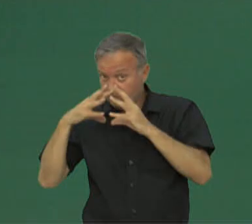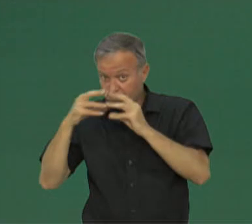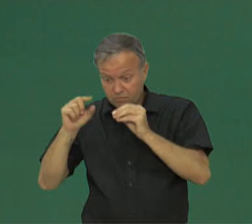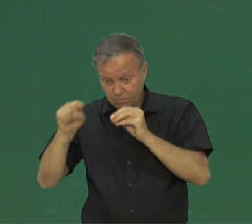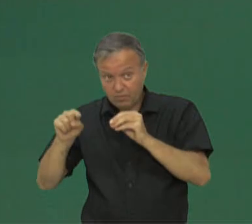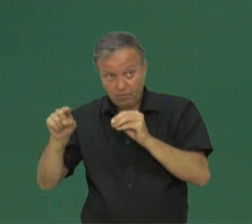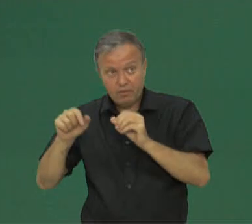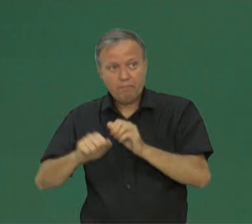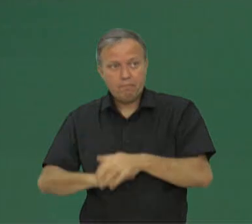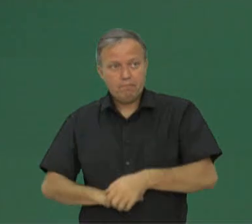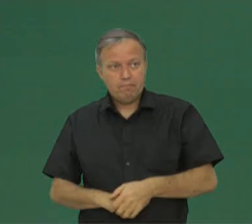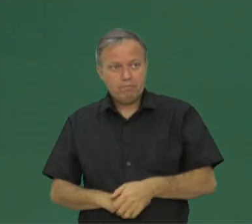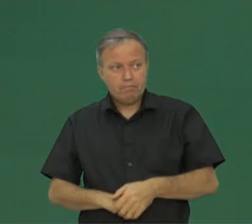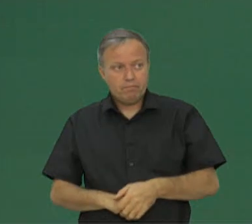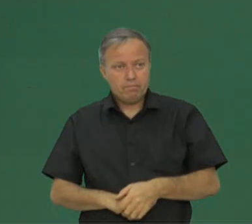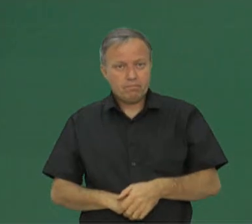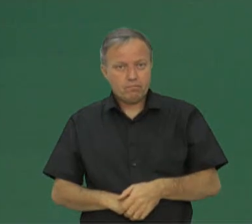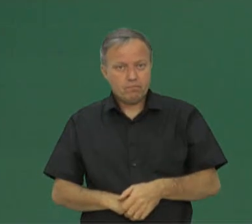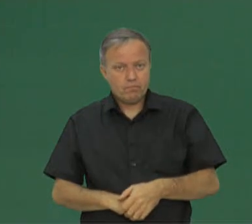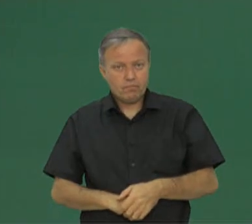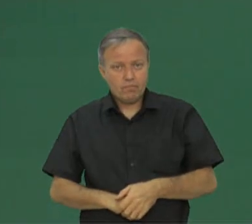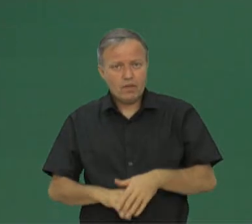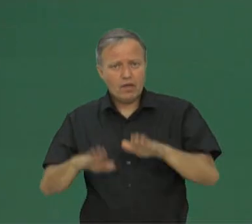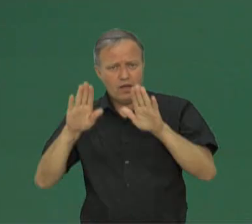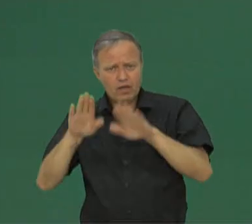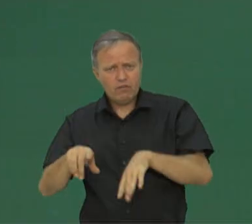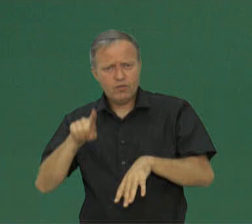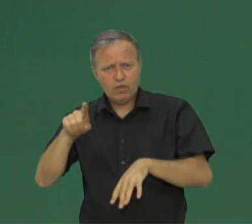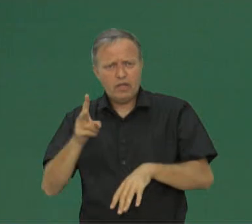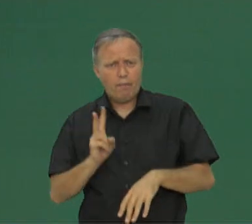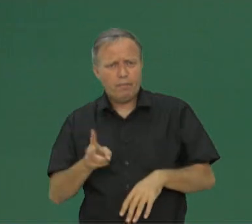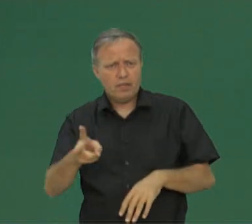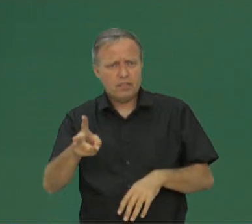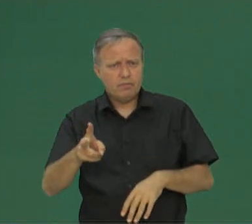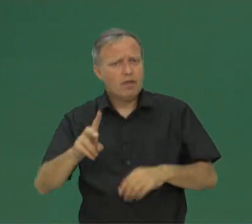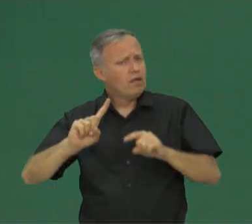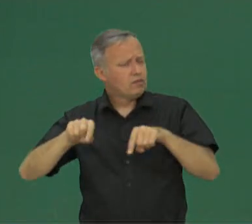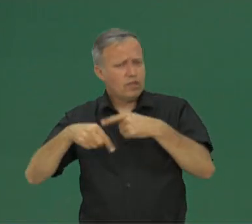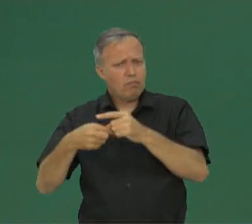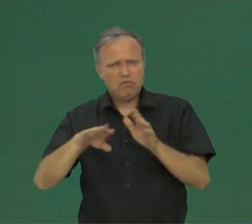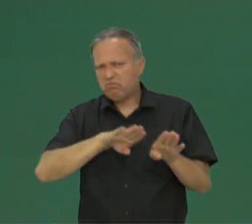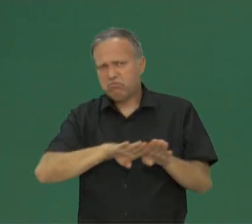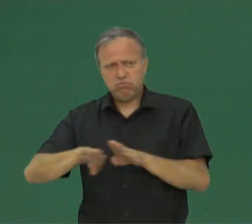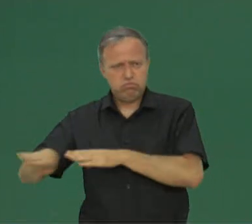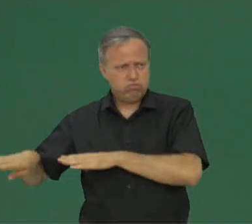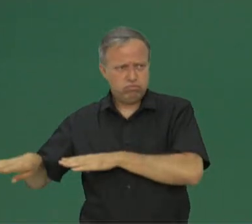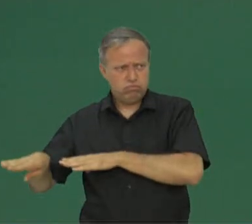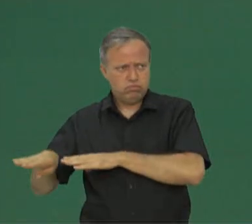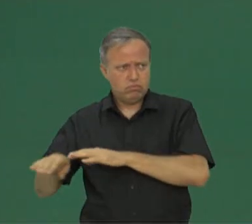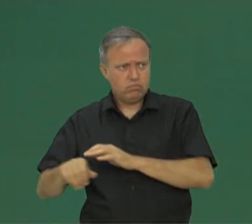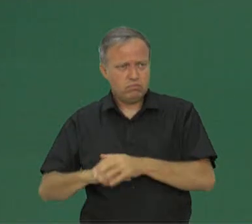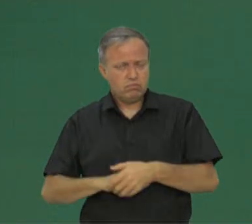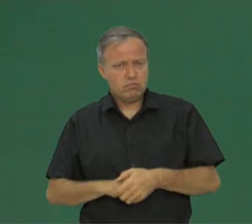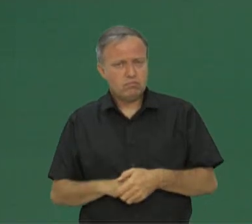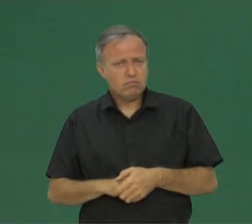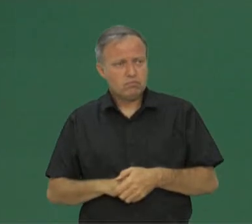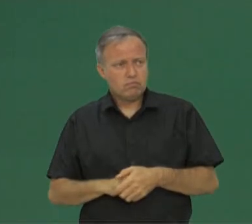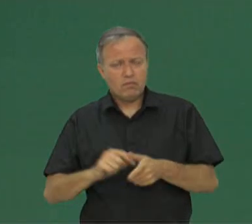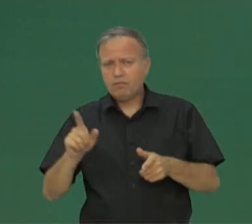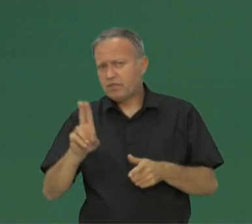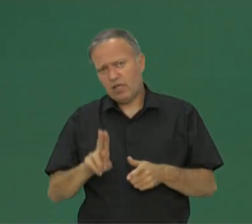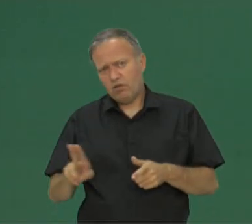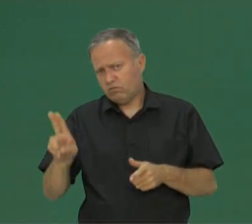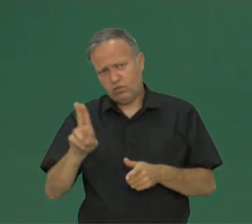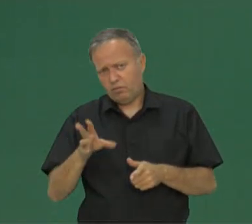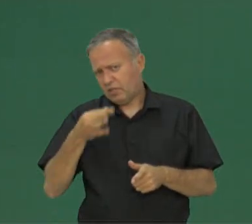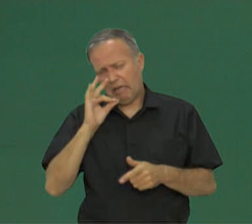certo? Ficou ali para sempre? Não. Foi tirado aqueles grãos, foi usado depois os grãos, né, para fazer o pó